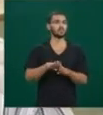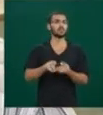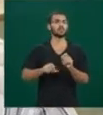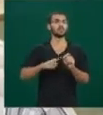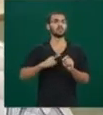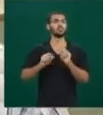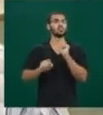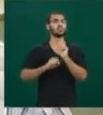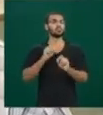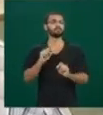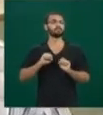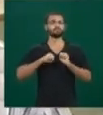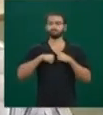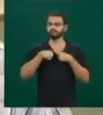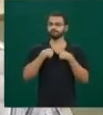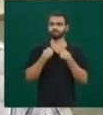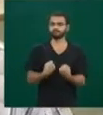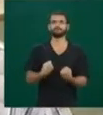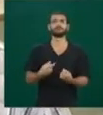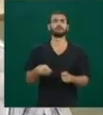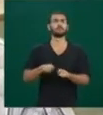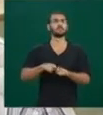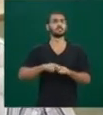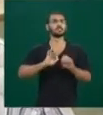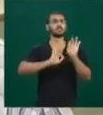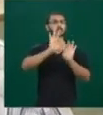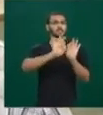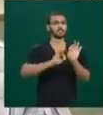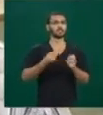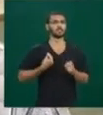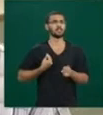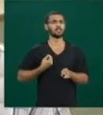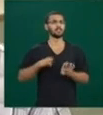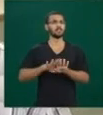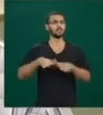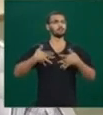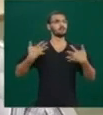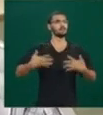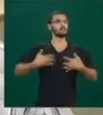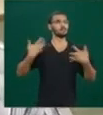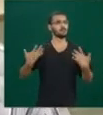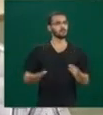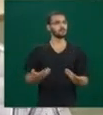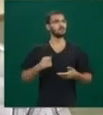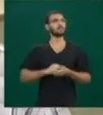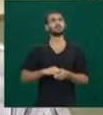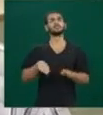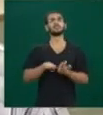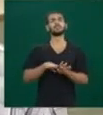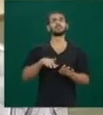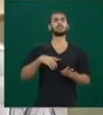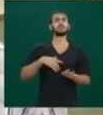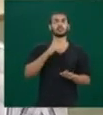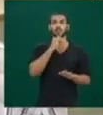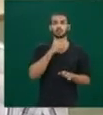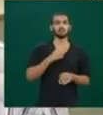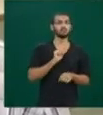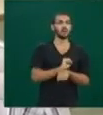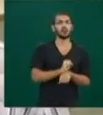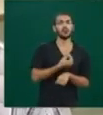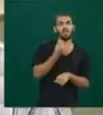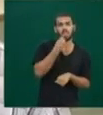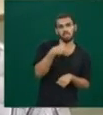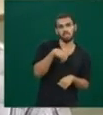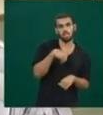uma pegada forte para realizar o projeto de vida, nós estamos falando em motivação, nós estamos falando em sair desse tédio terrível